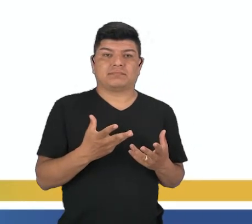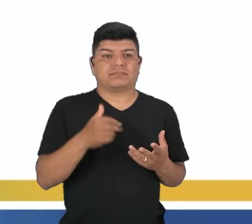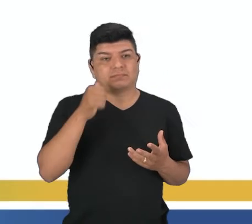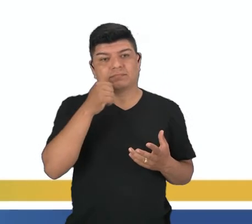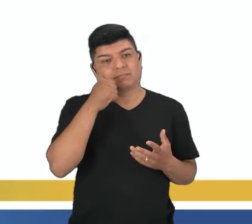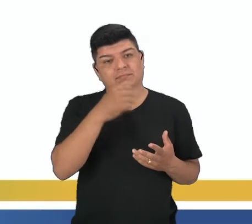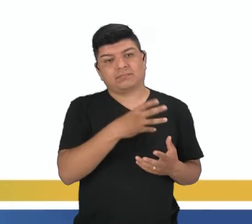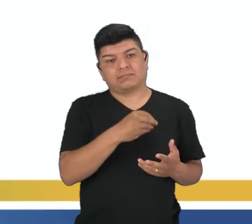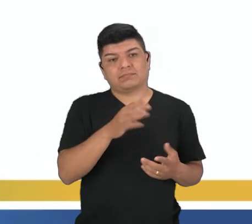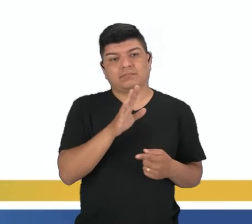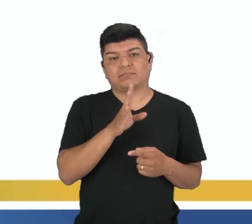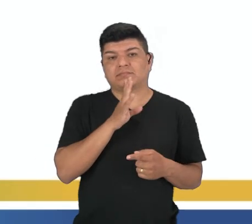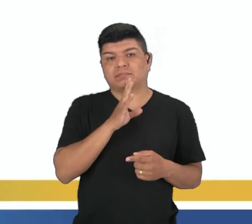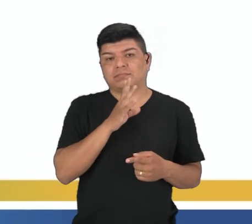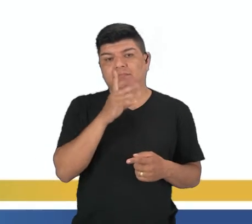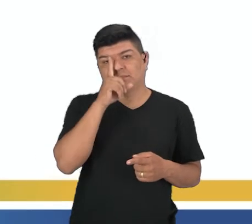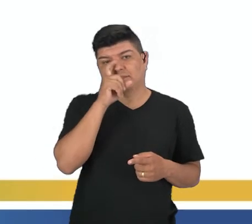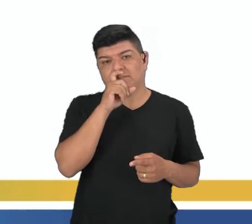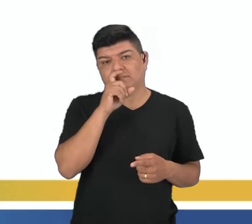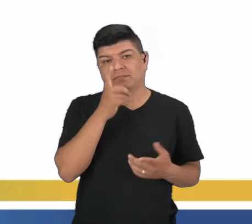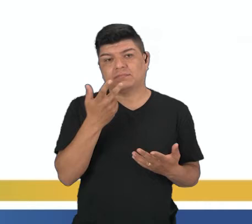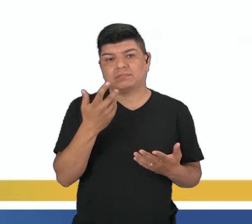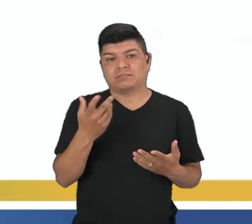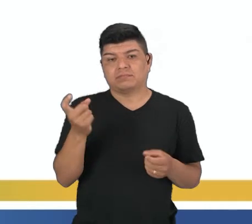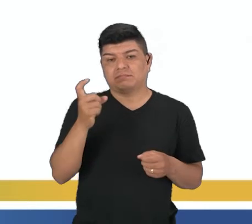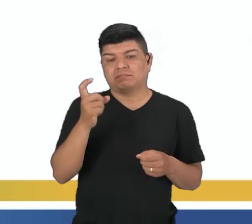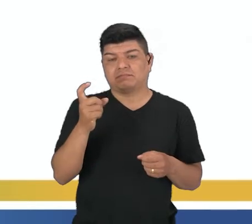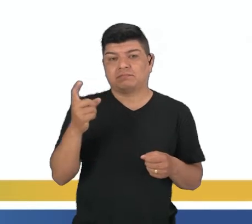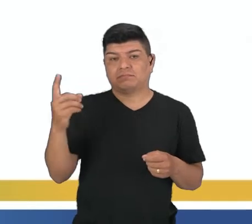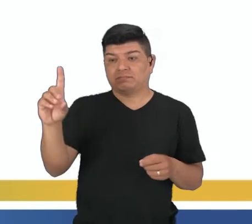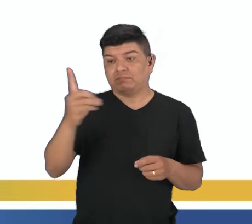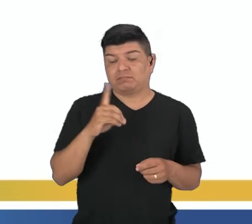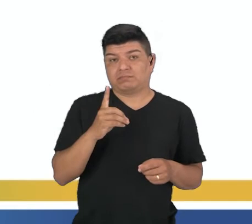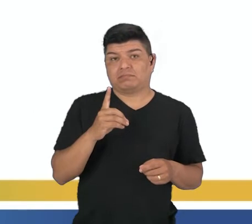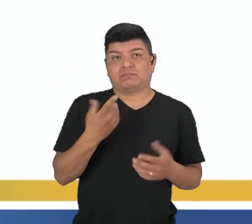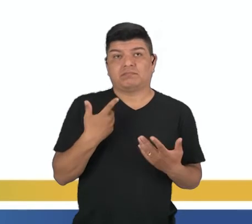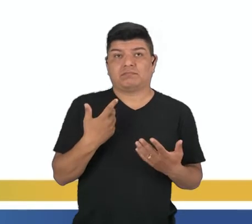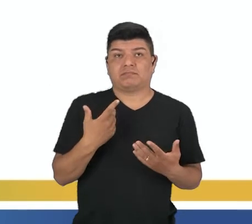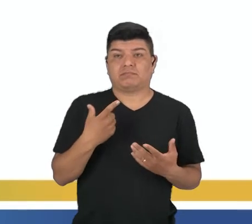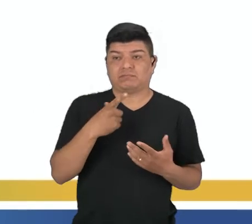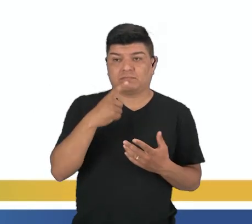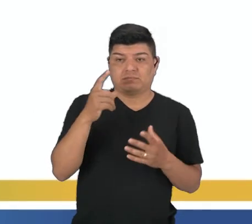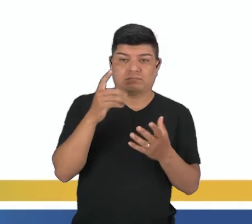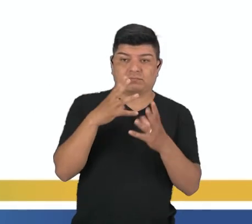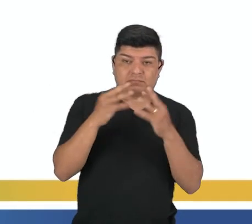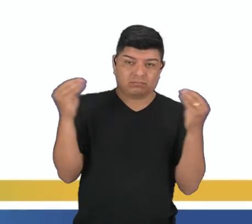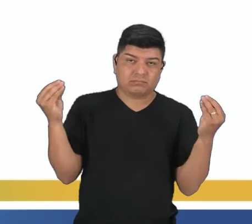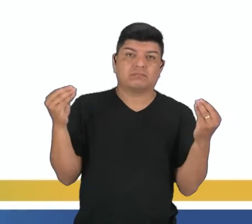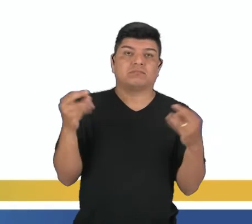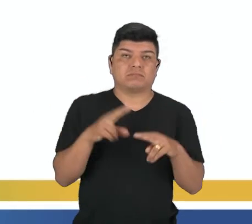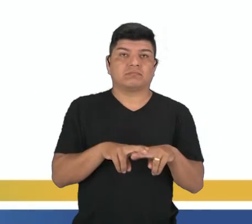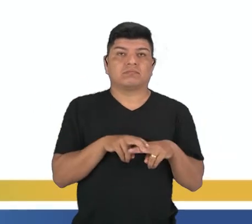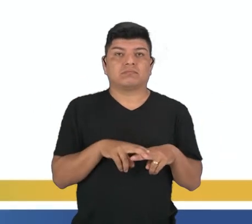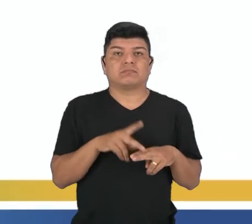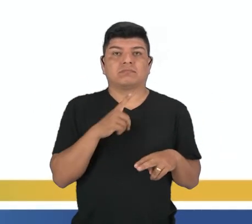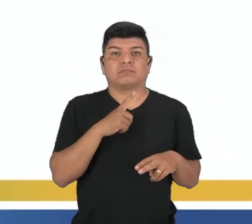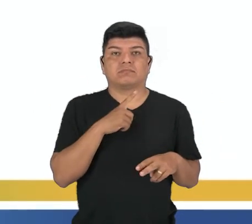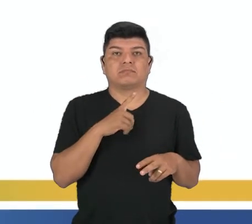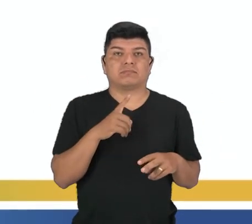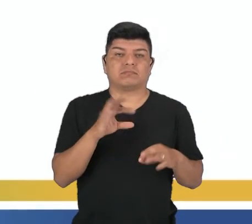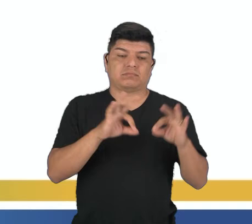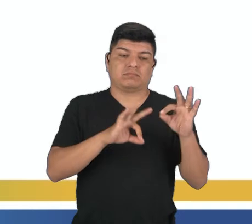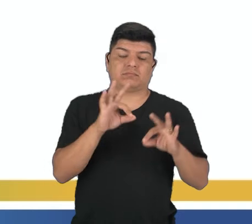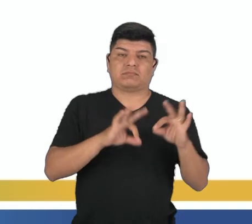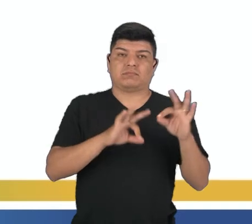o namorado para conhecer os pais e tal. Ele não veio e furou, né? Deu aquela de João sem braço e vazou ali na hora H. Então aí temos essa construção aí